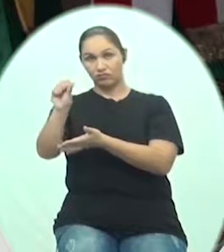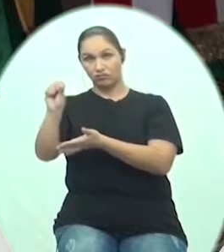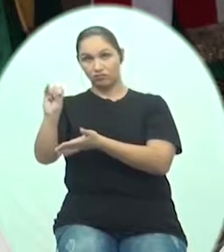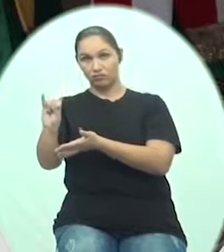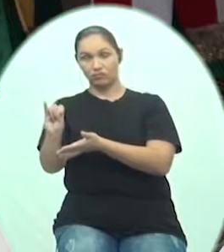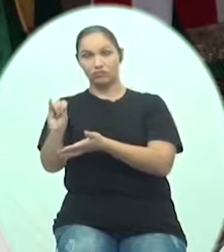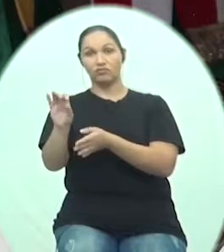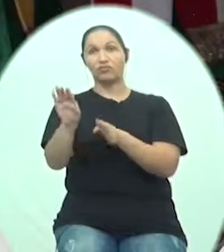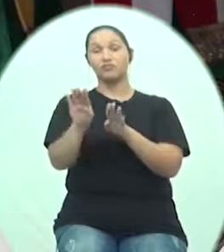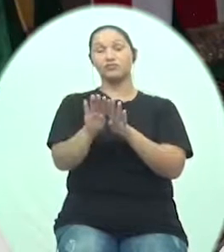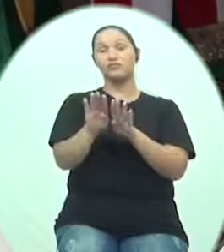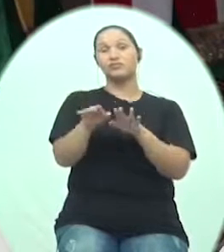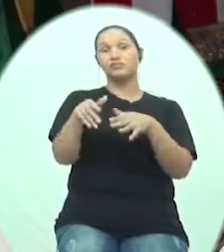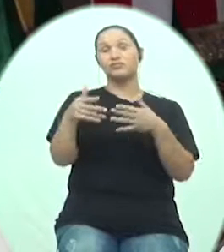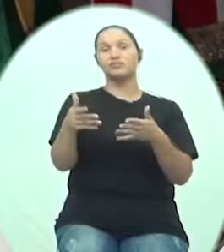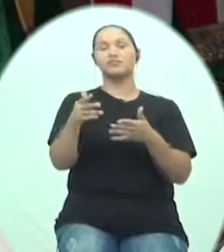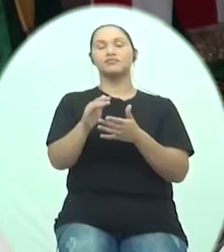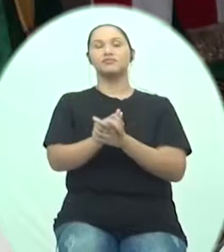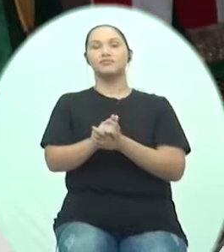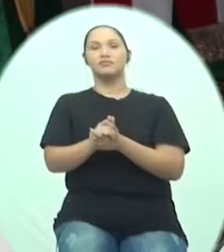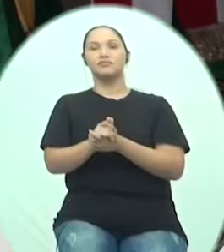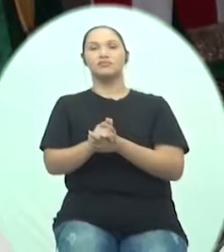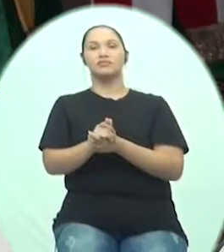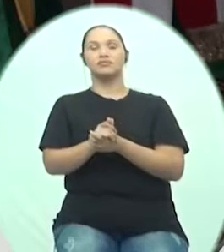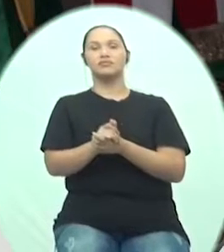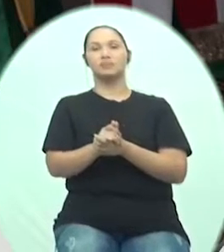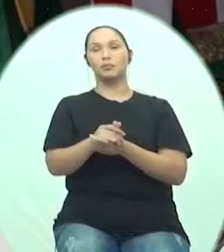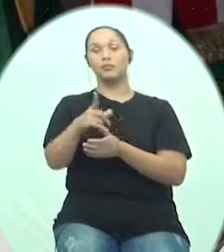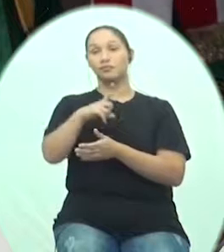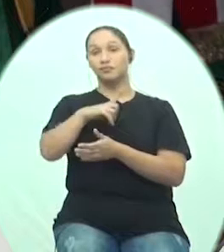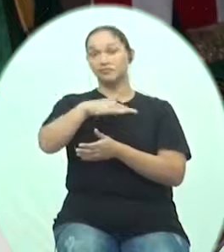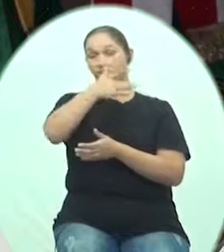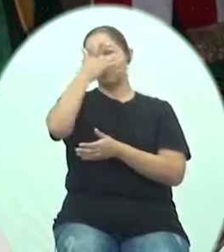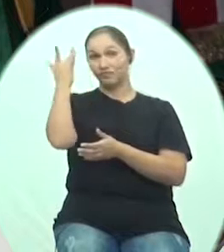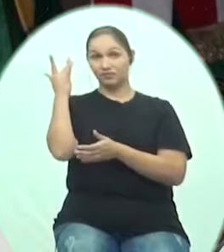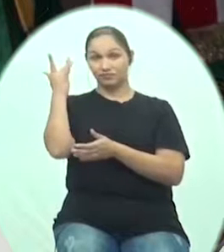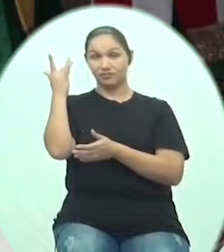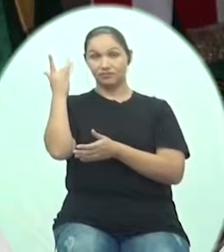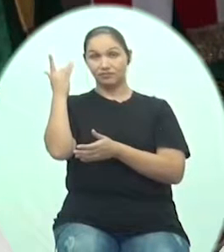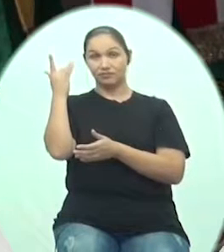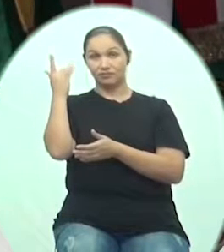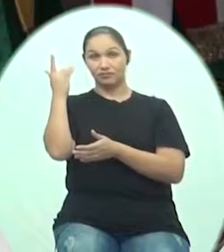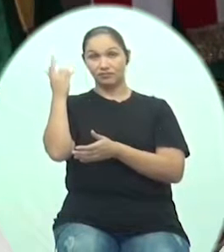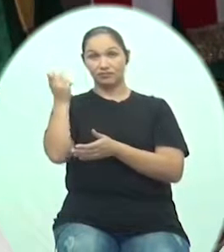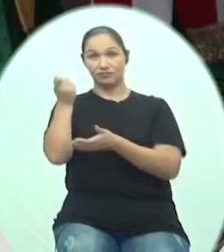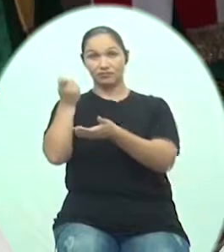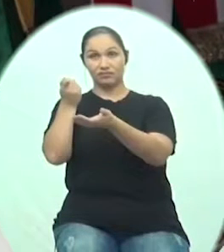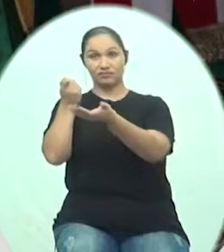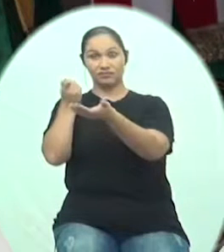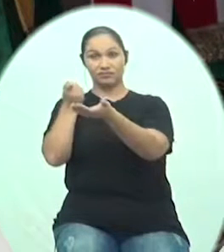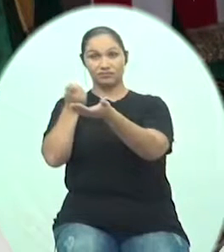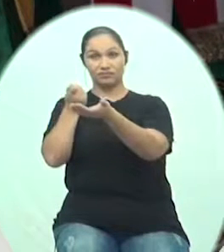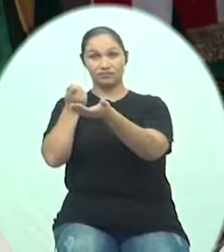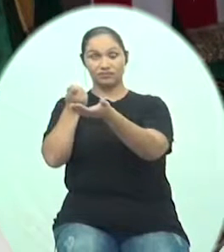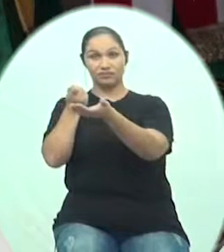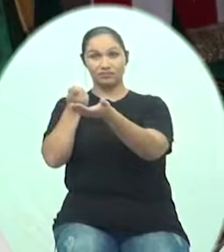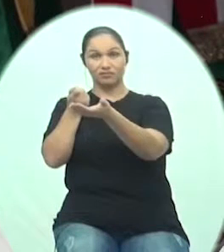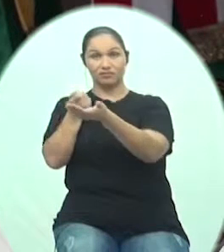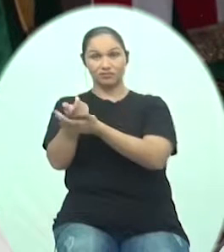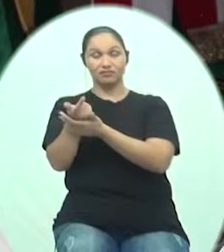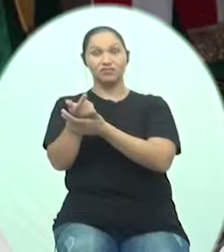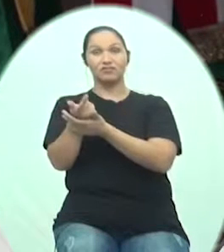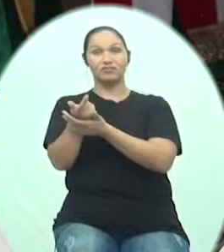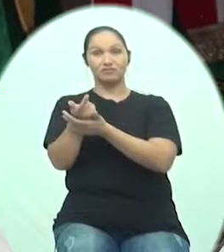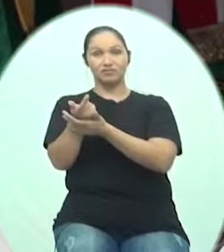Cristóvão e de vez em quando naquela loja tem o cidadão fazendo compras e passa pelo caixa e paga é aquele senhor ali ó